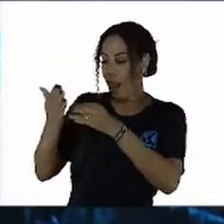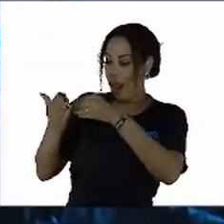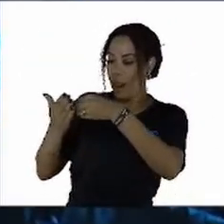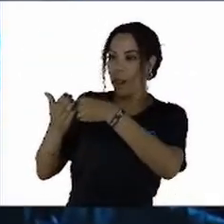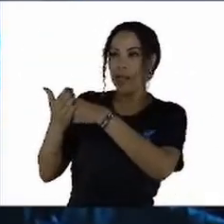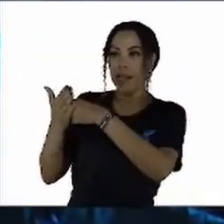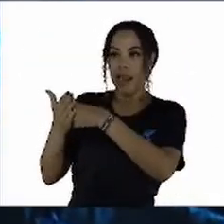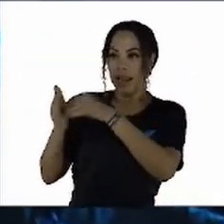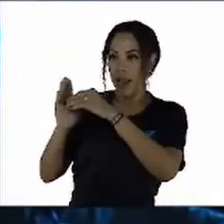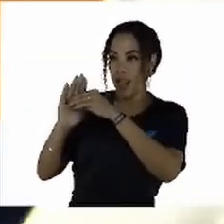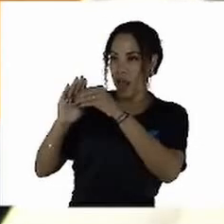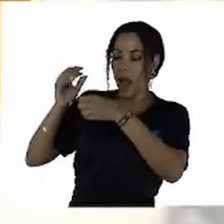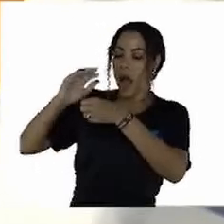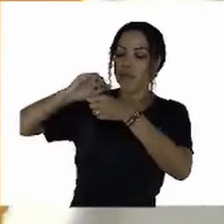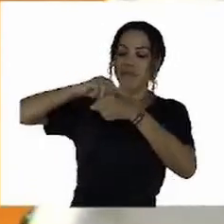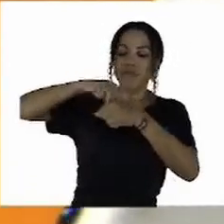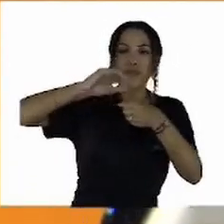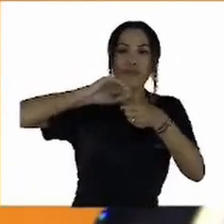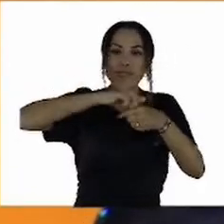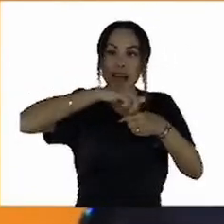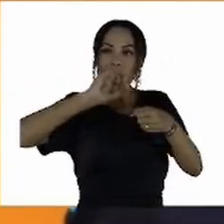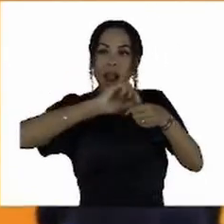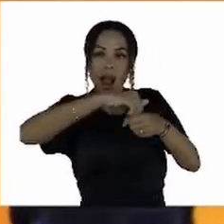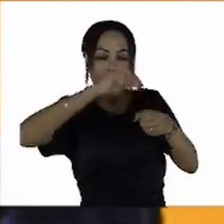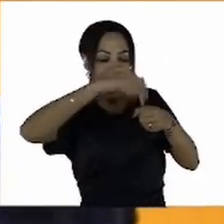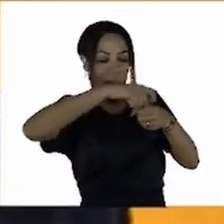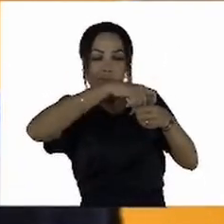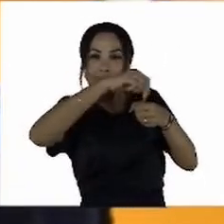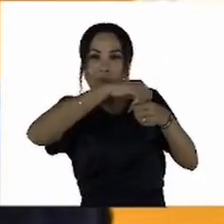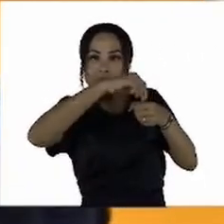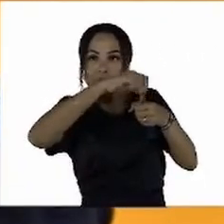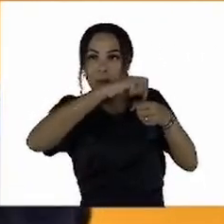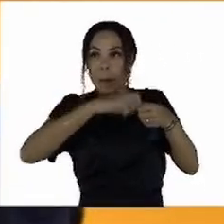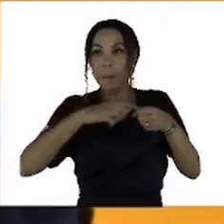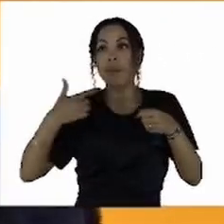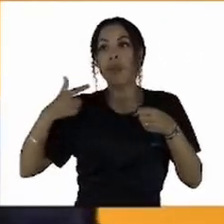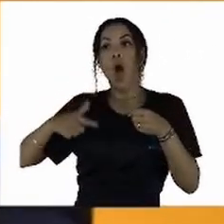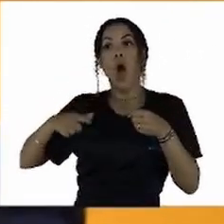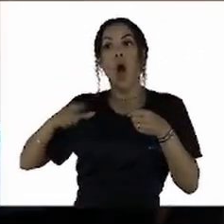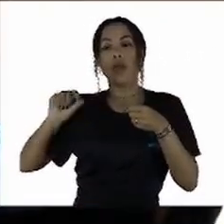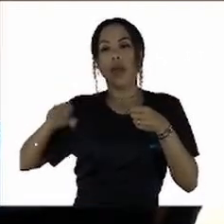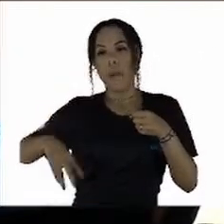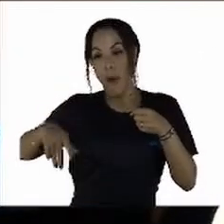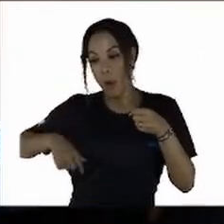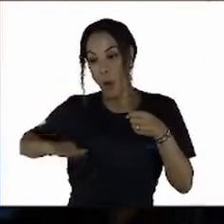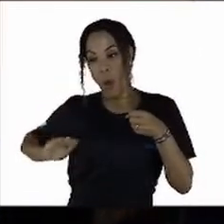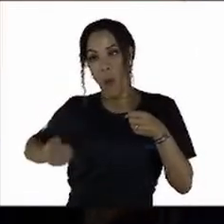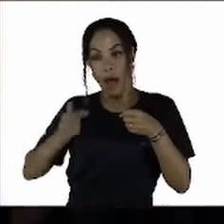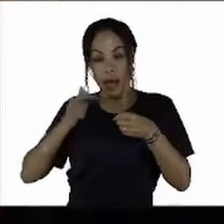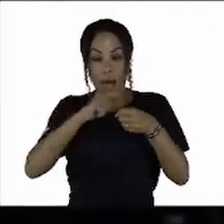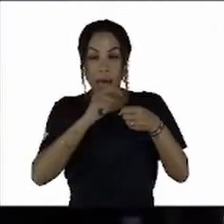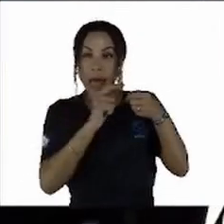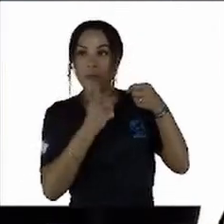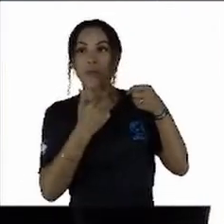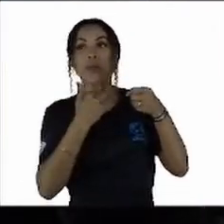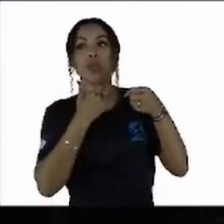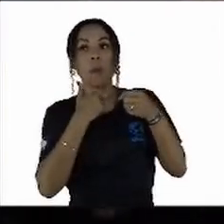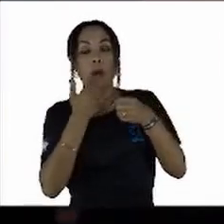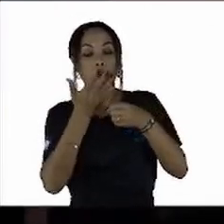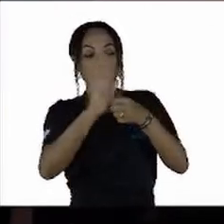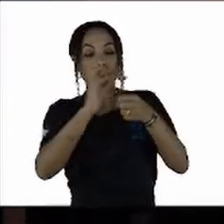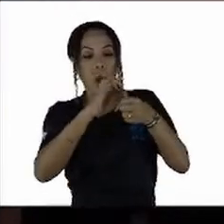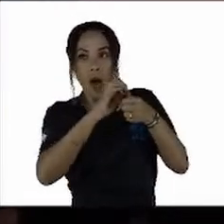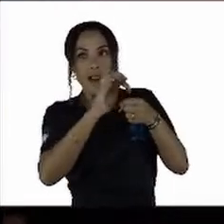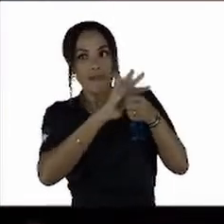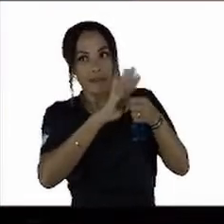Ele bota dentro da mão, vai fazendo assim, ó, lá dentro da mão, e o outro é o que ele vai fazer a mágica. Esse que está na mão, ele não pode mostrar antes